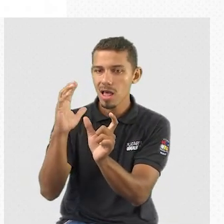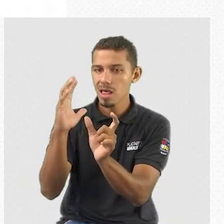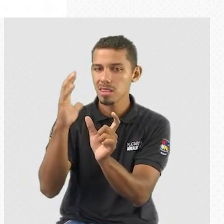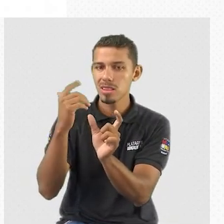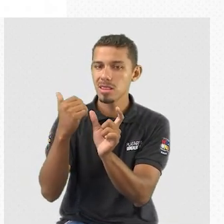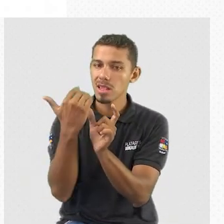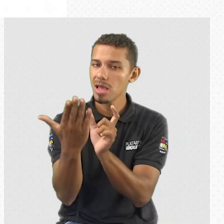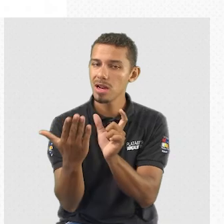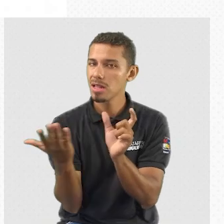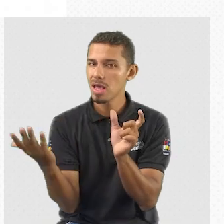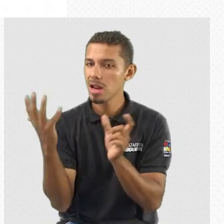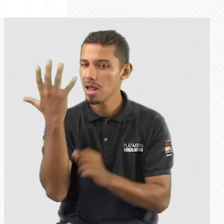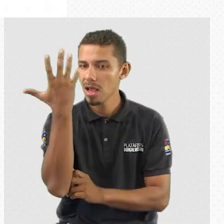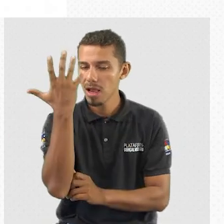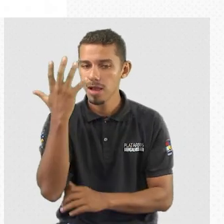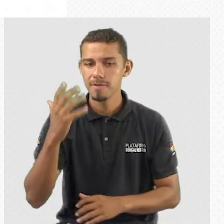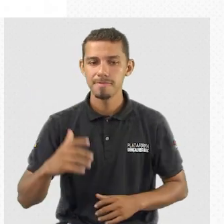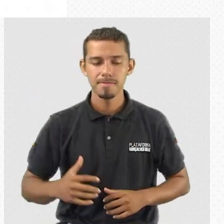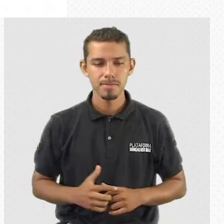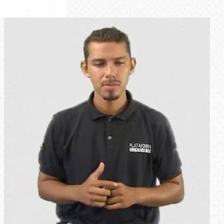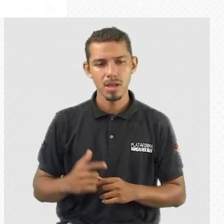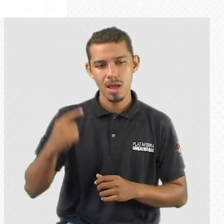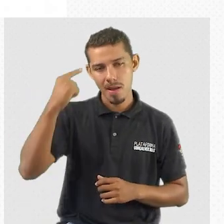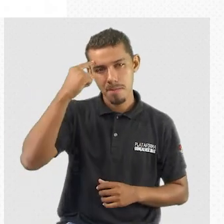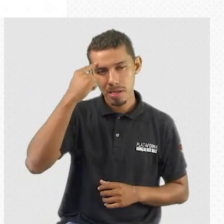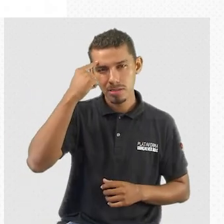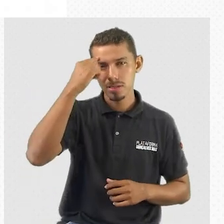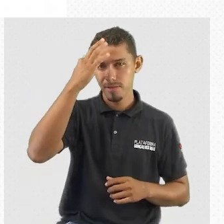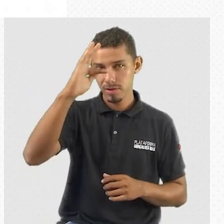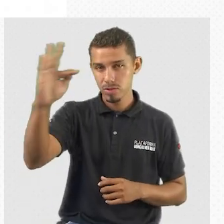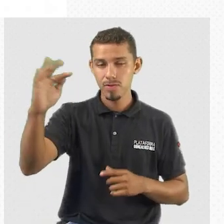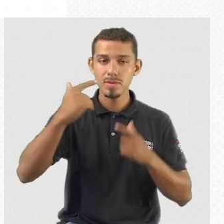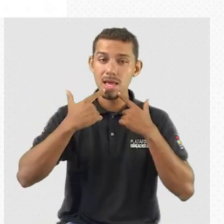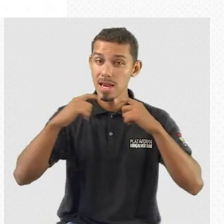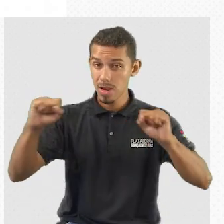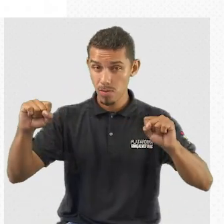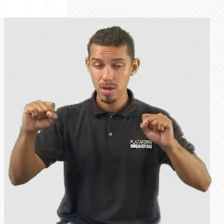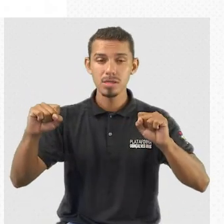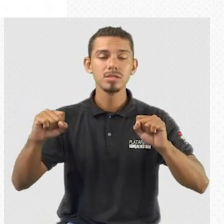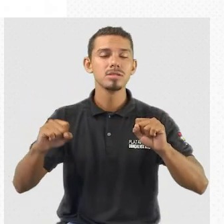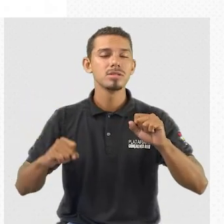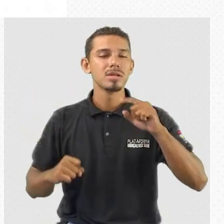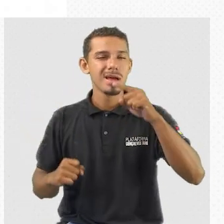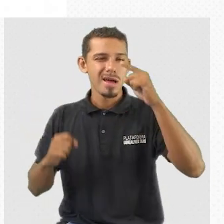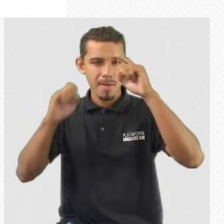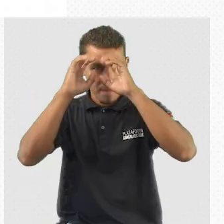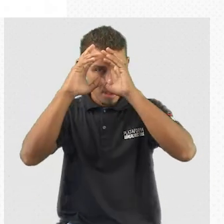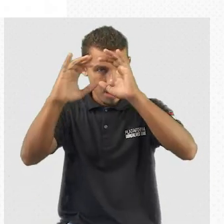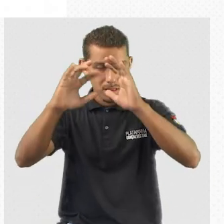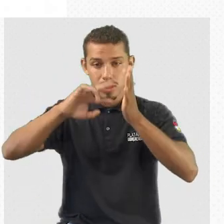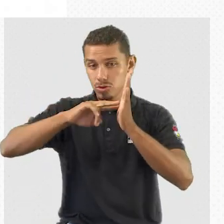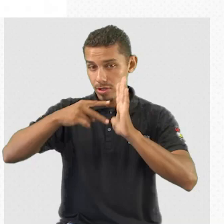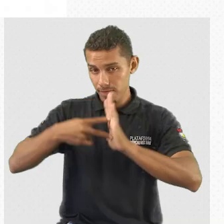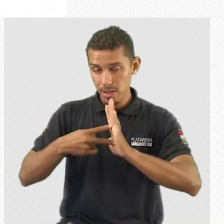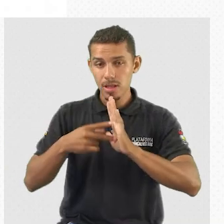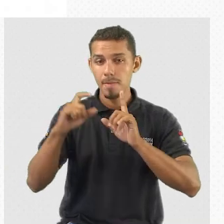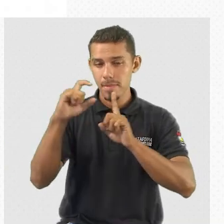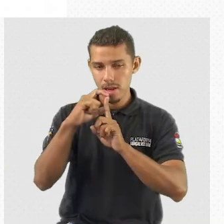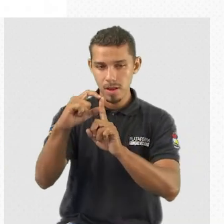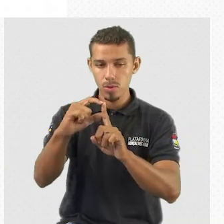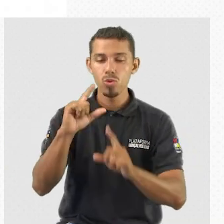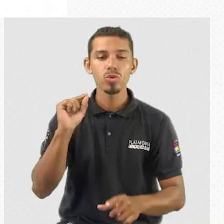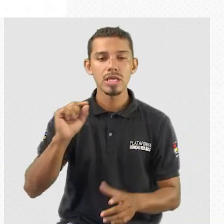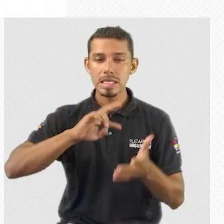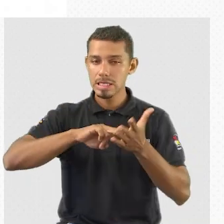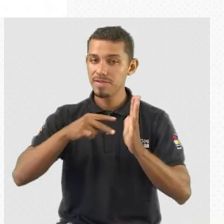Então, quando a gente pensa em uma filosofia da linguagem, pensar o significado da palavra, né? O que